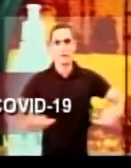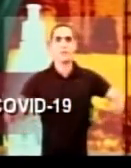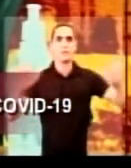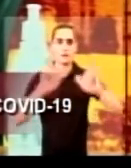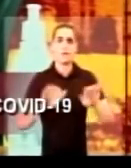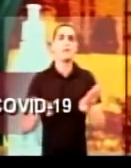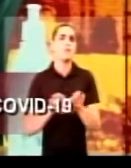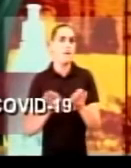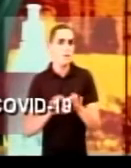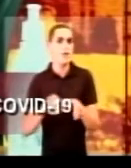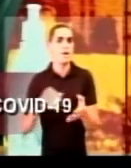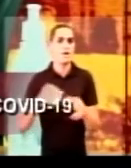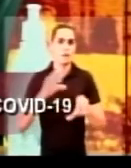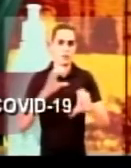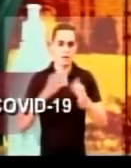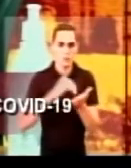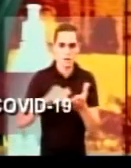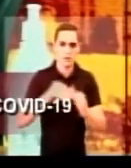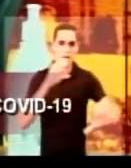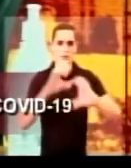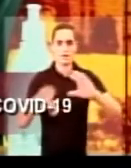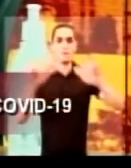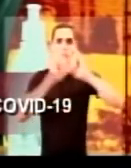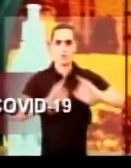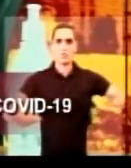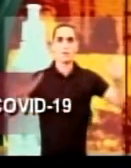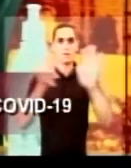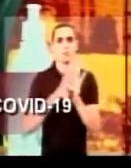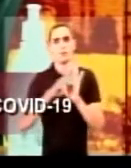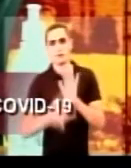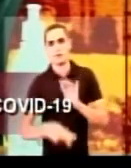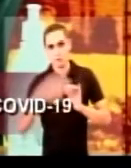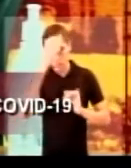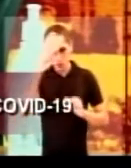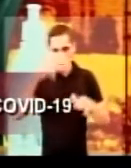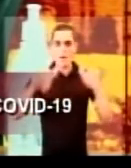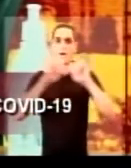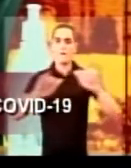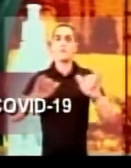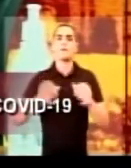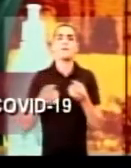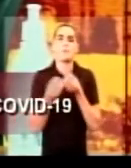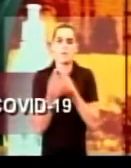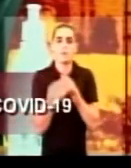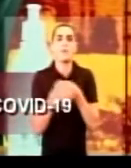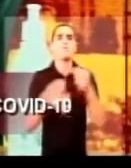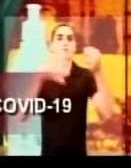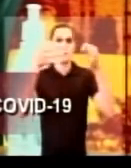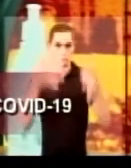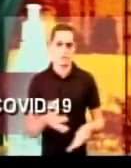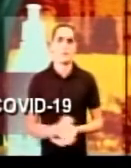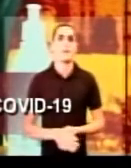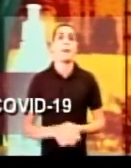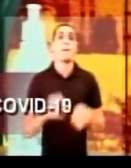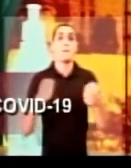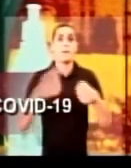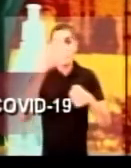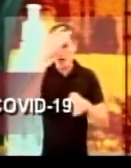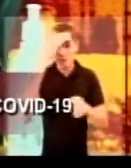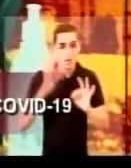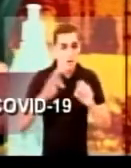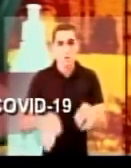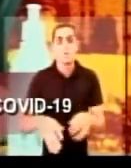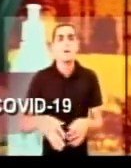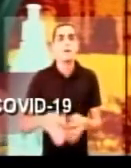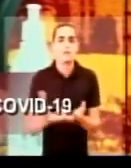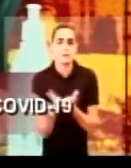pessoas já estejam atentas para que a gente... E também recebam informações fidedignas, né, que